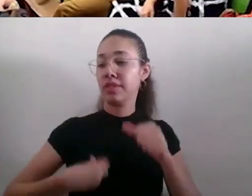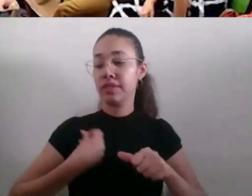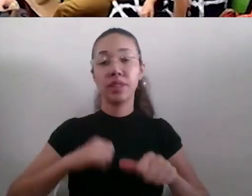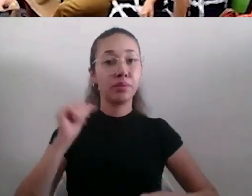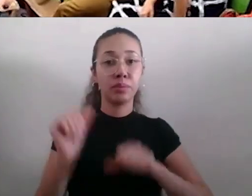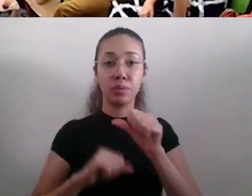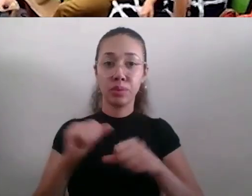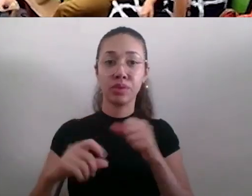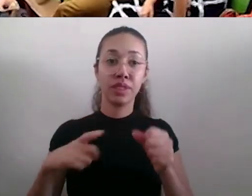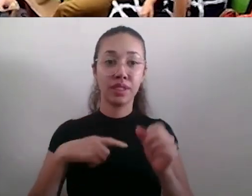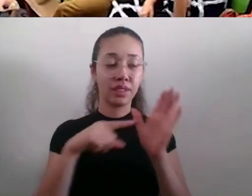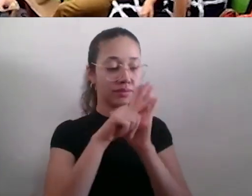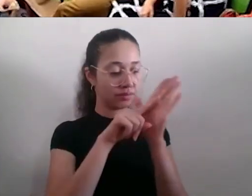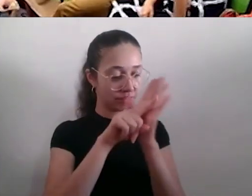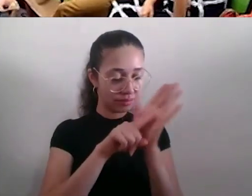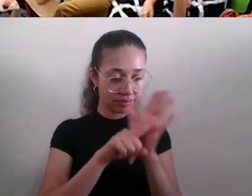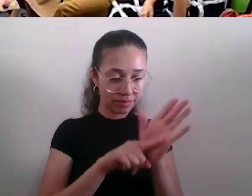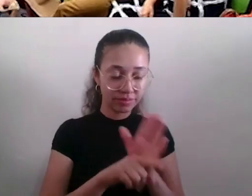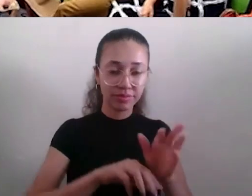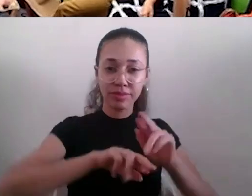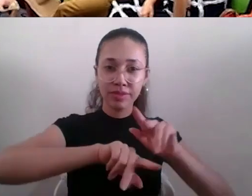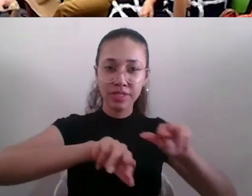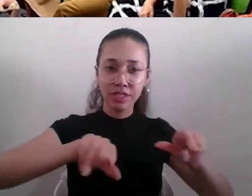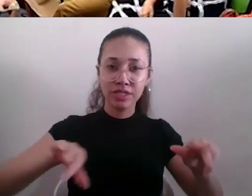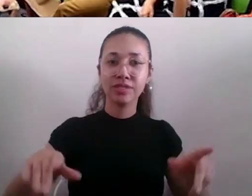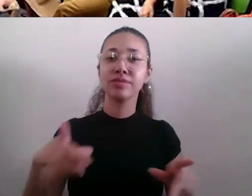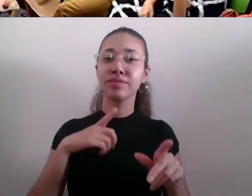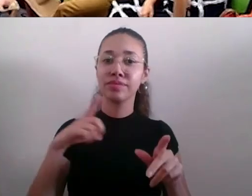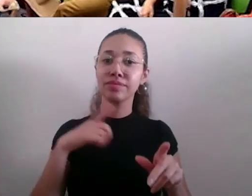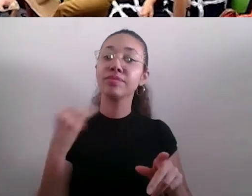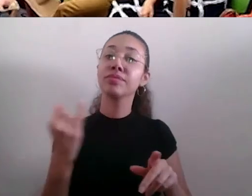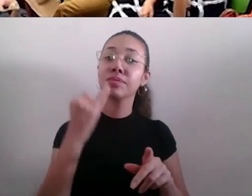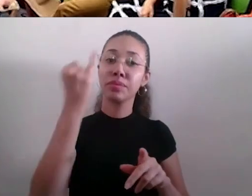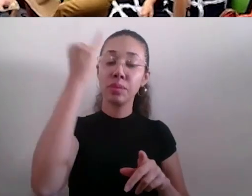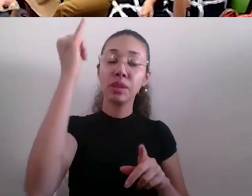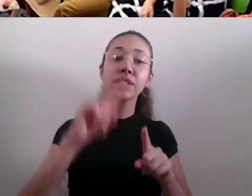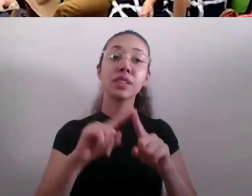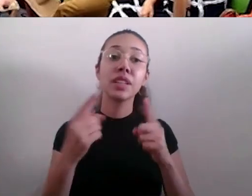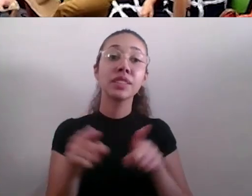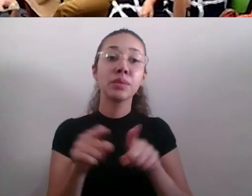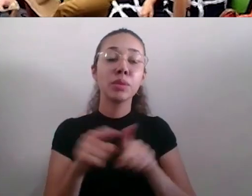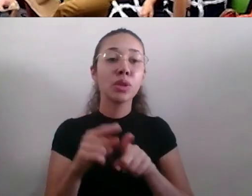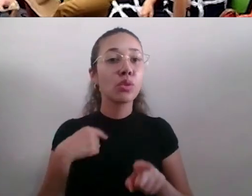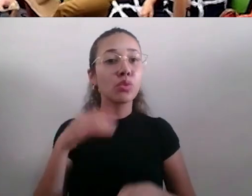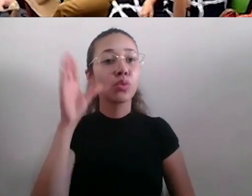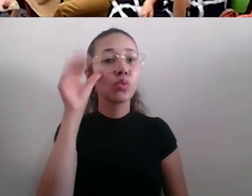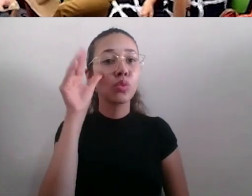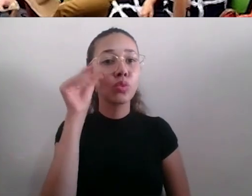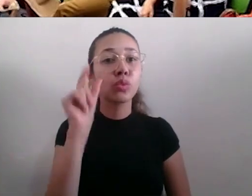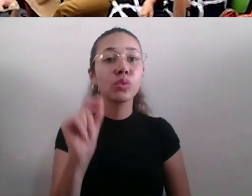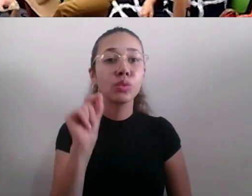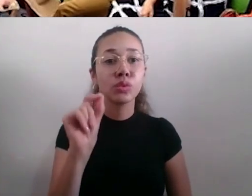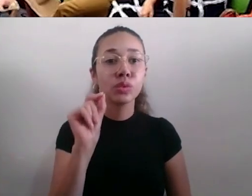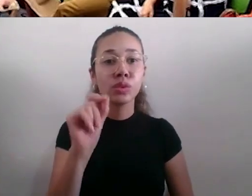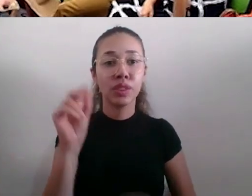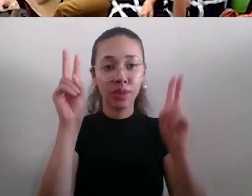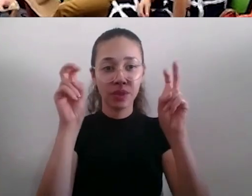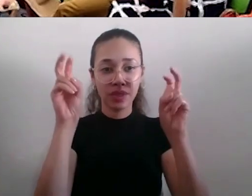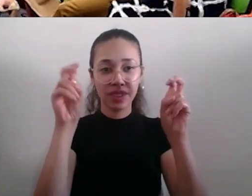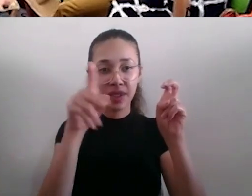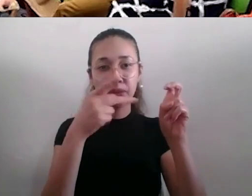incrível, existe uma didática no que apresenta, mas eu fiquei curioso com relação a essas caixas pretas que